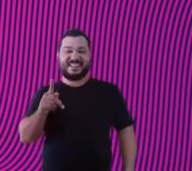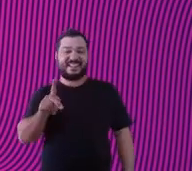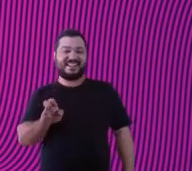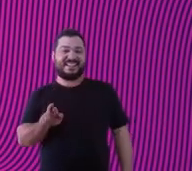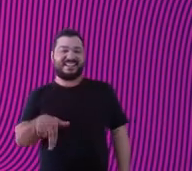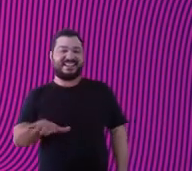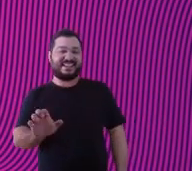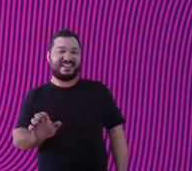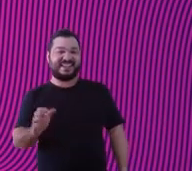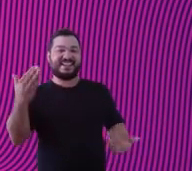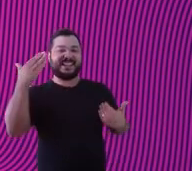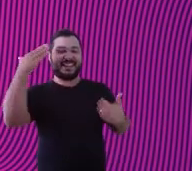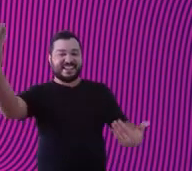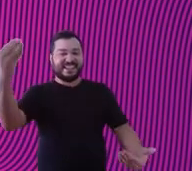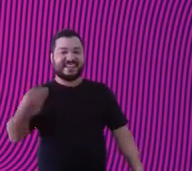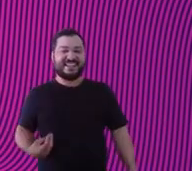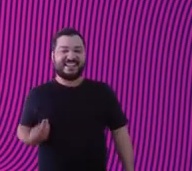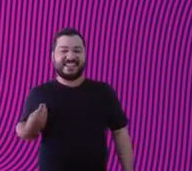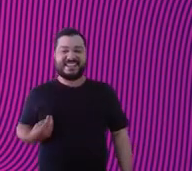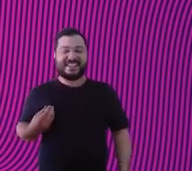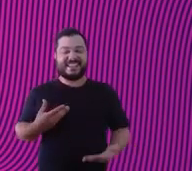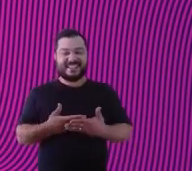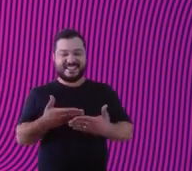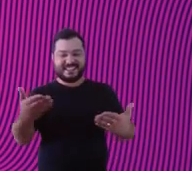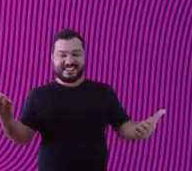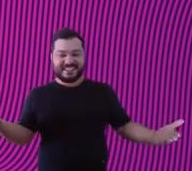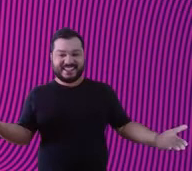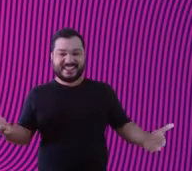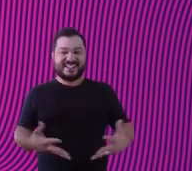Valeu Adriano Bom dia é